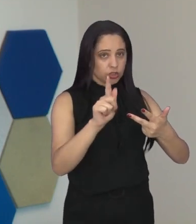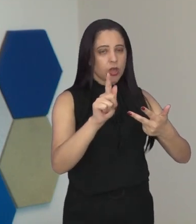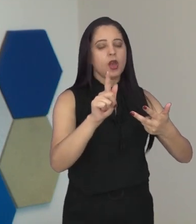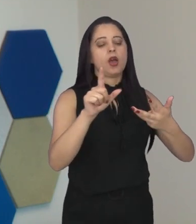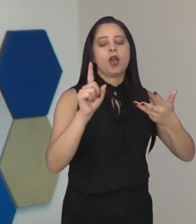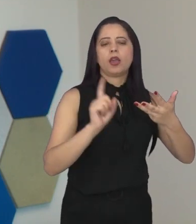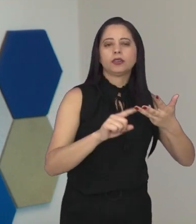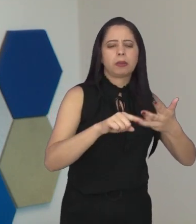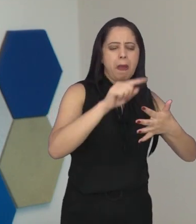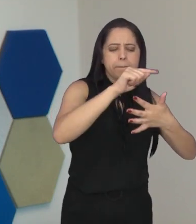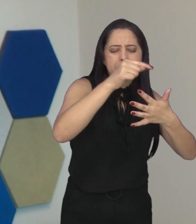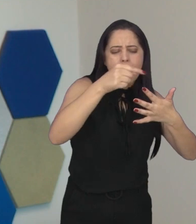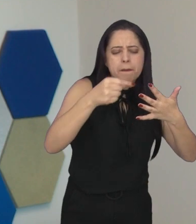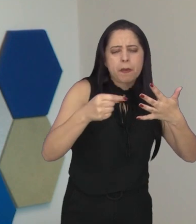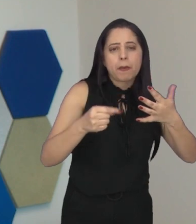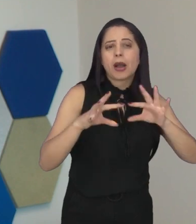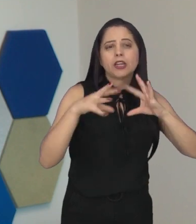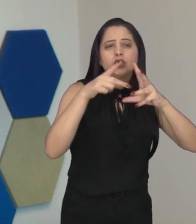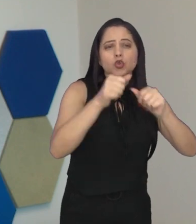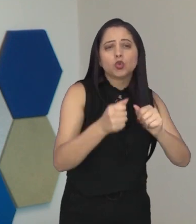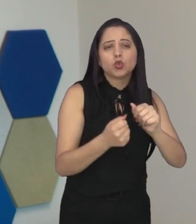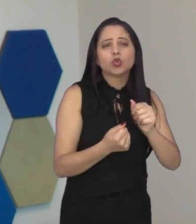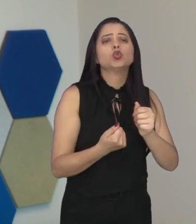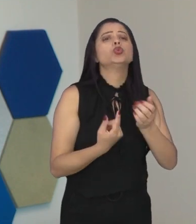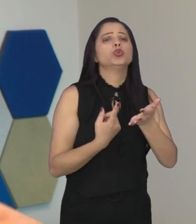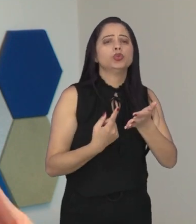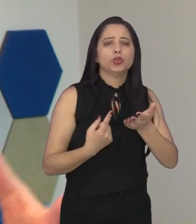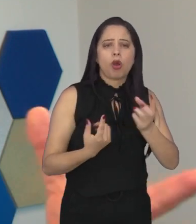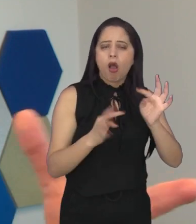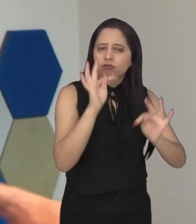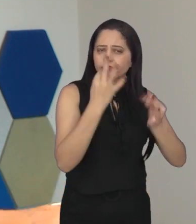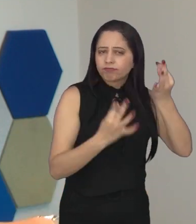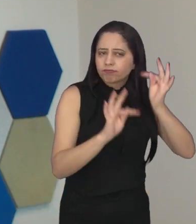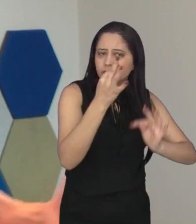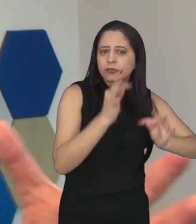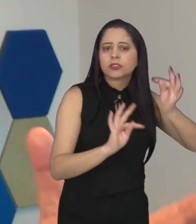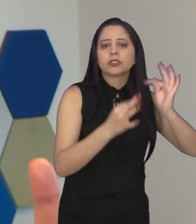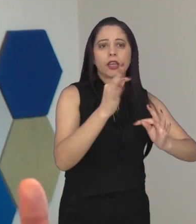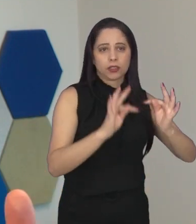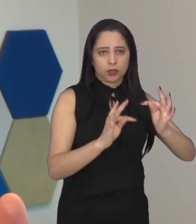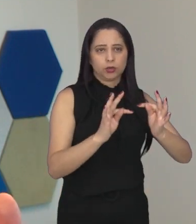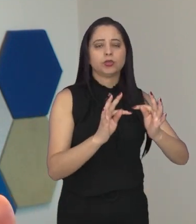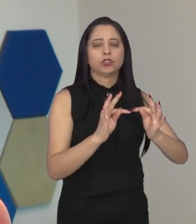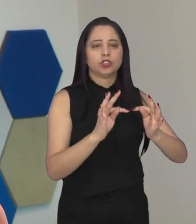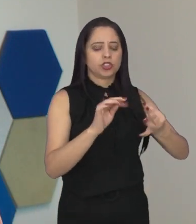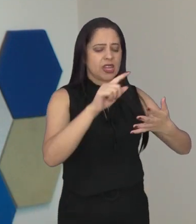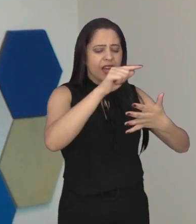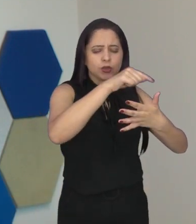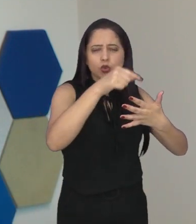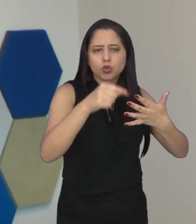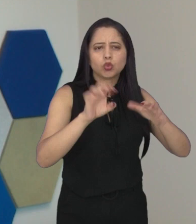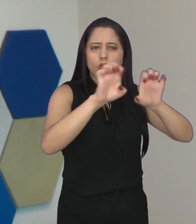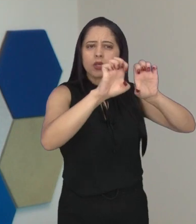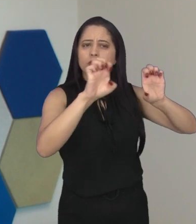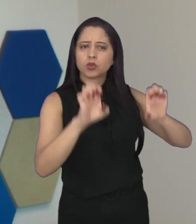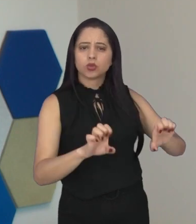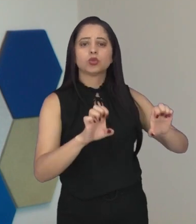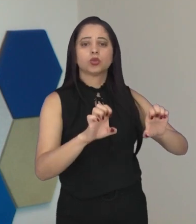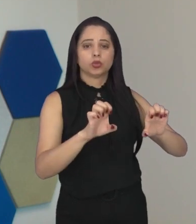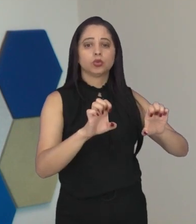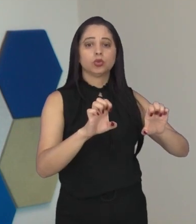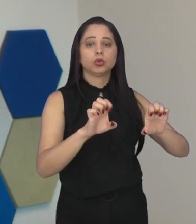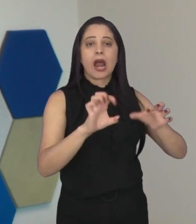antenas 5G, sensores, eu vou poder fazer com que todo esse aparato